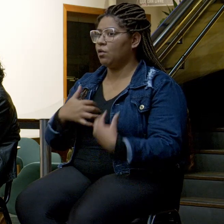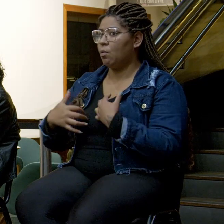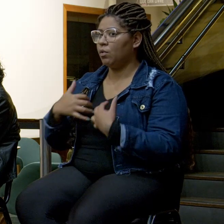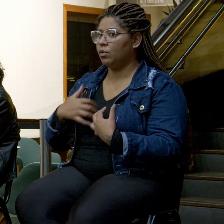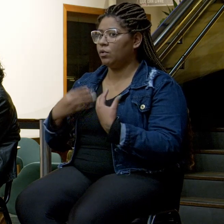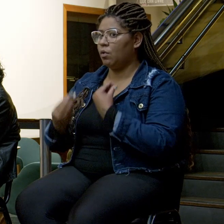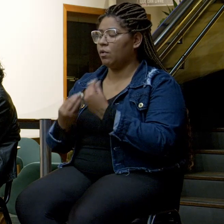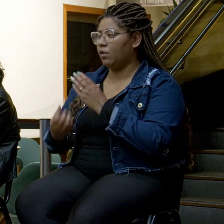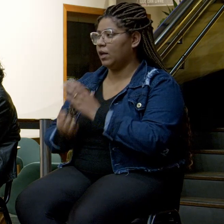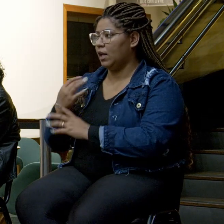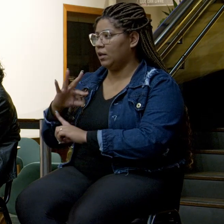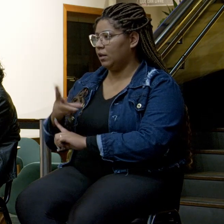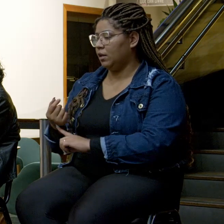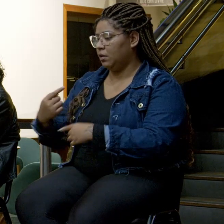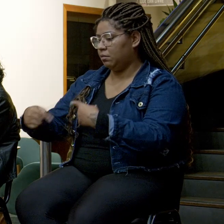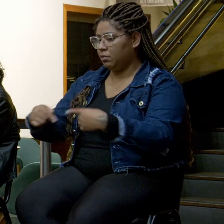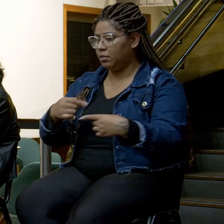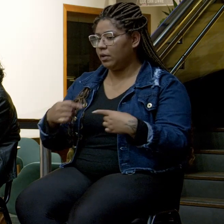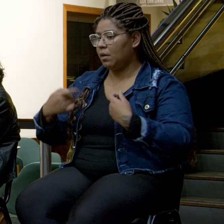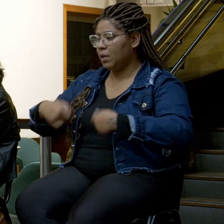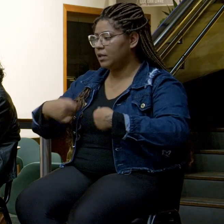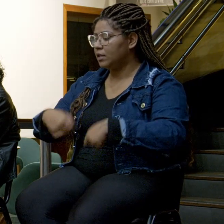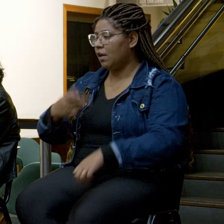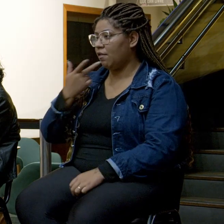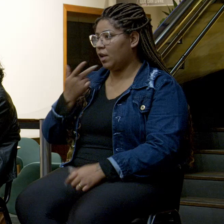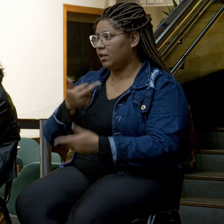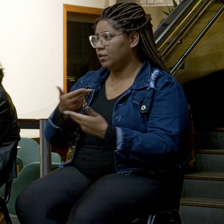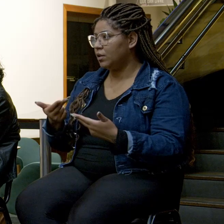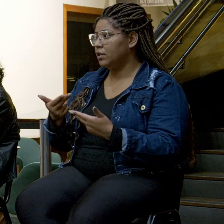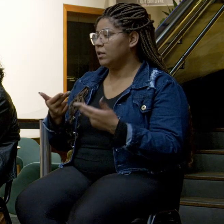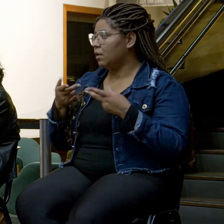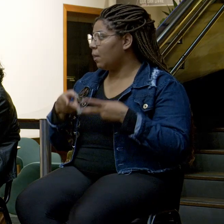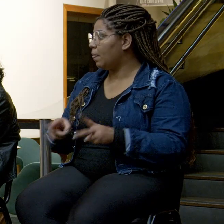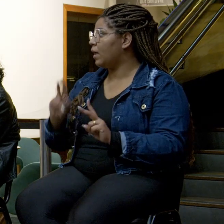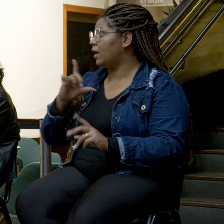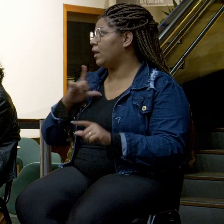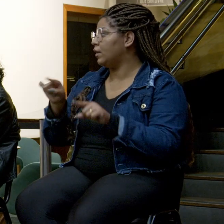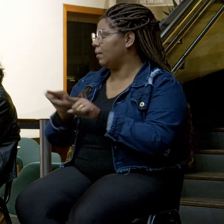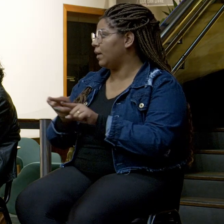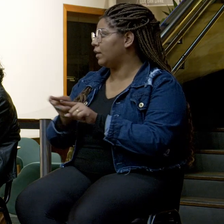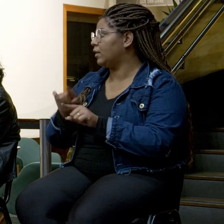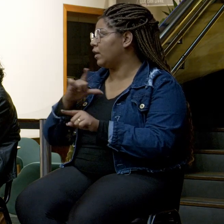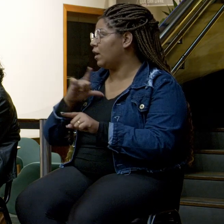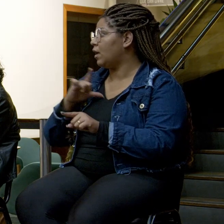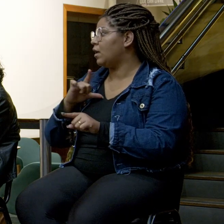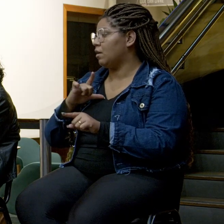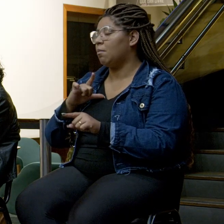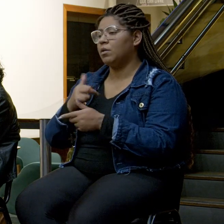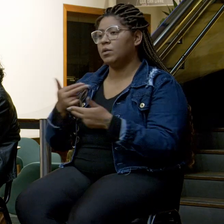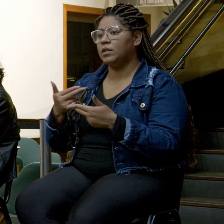Maiolino, quis destruir, disse que aquilo era conservador, etc. Ele também tem uma obra muito interessante, que é o corpo dele,